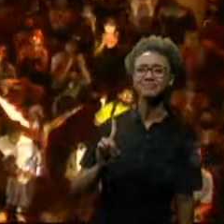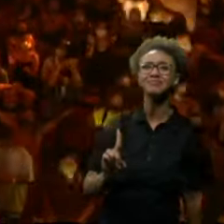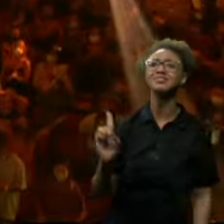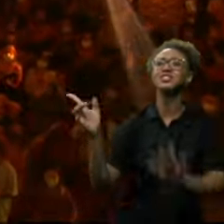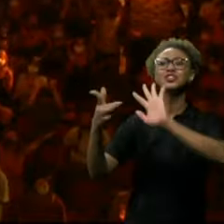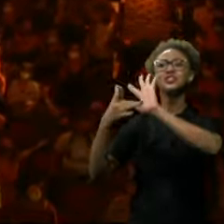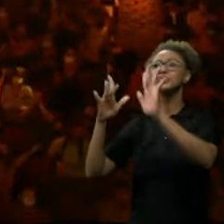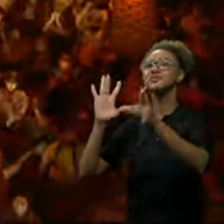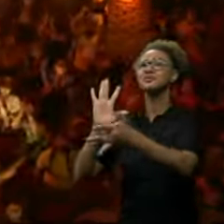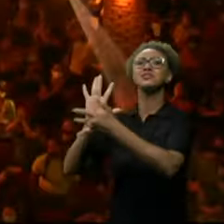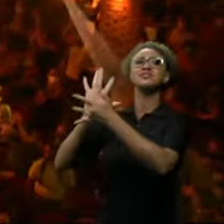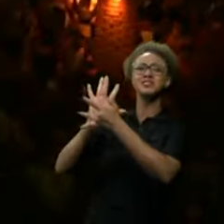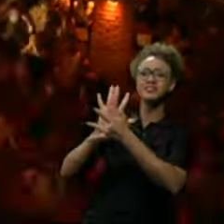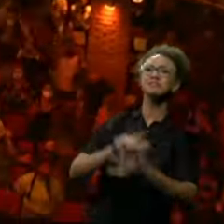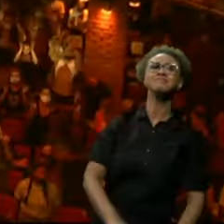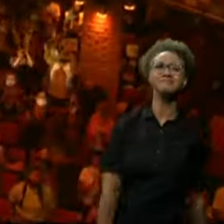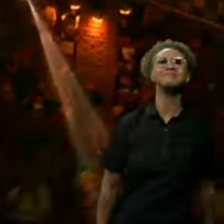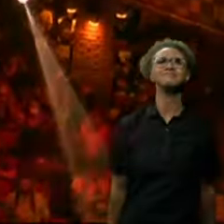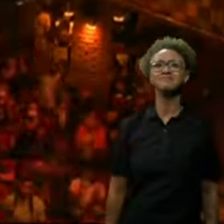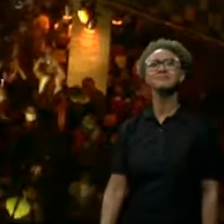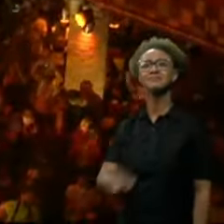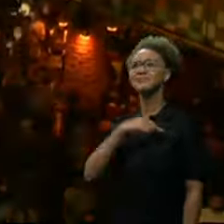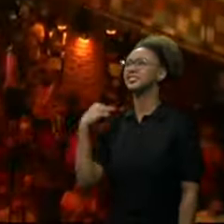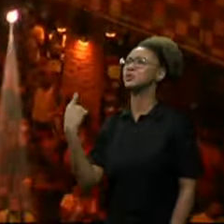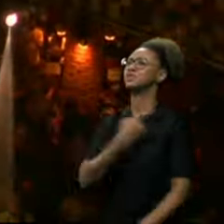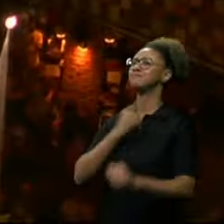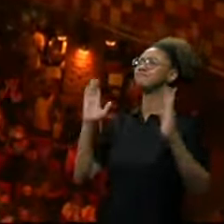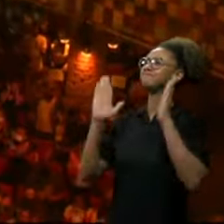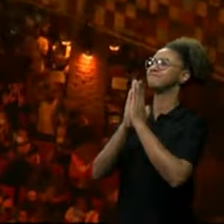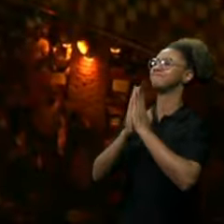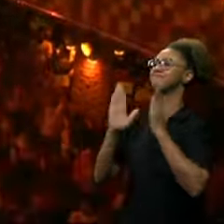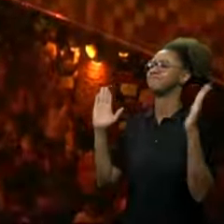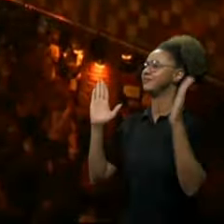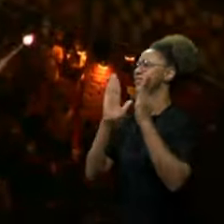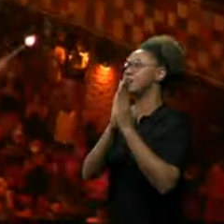investe em e nós clamamos